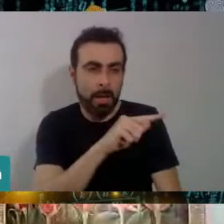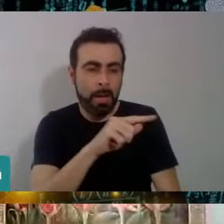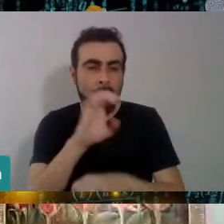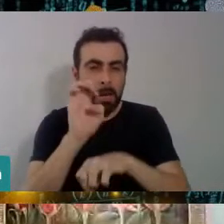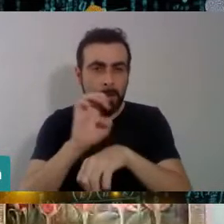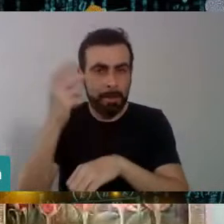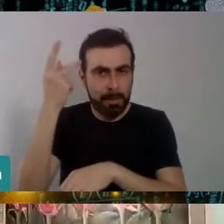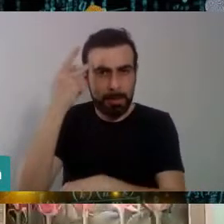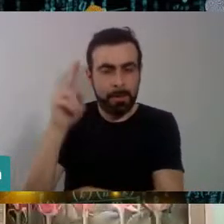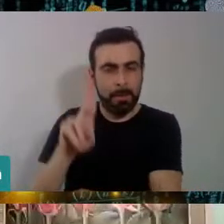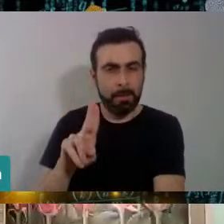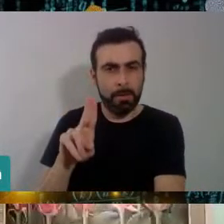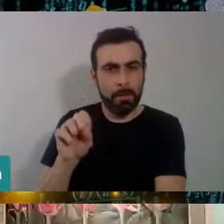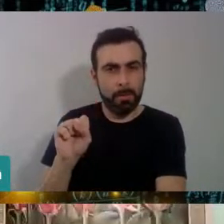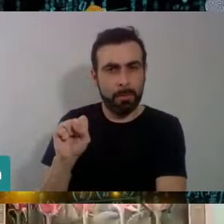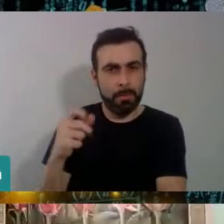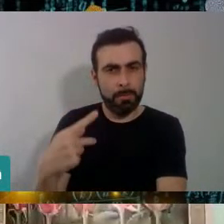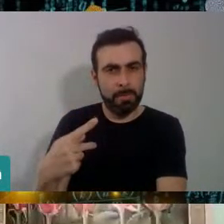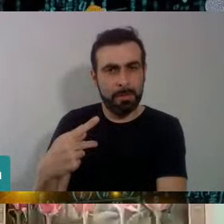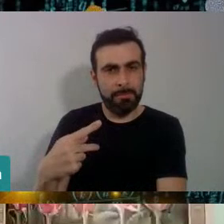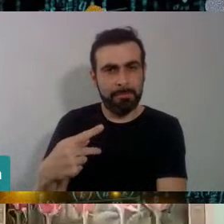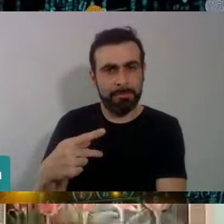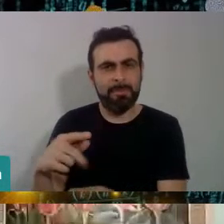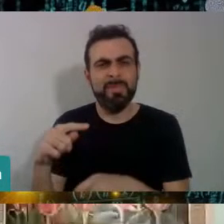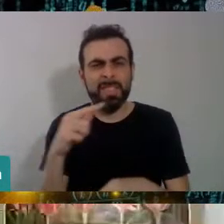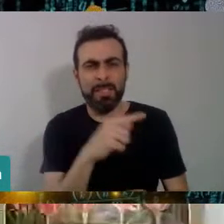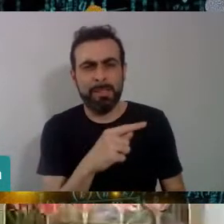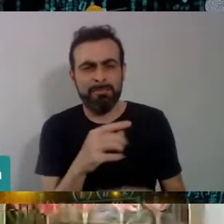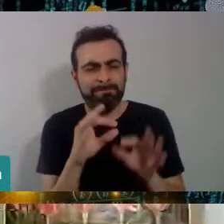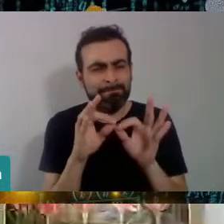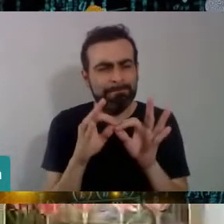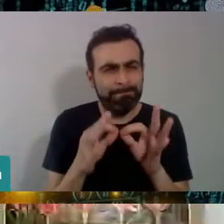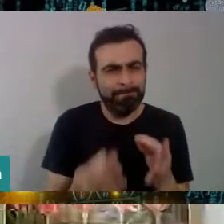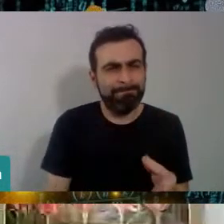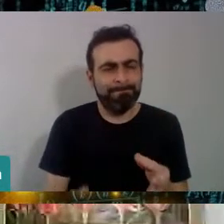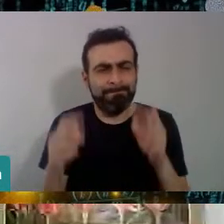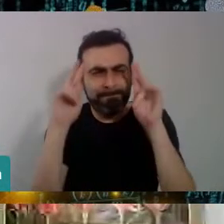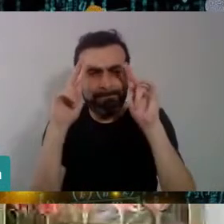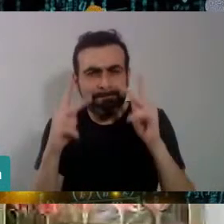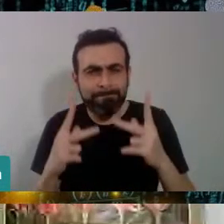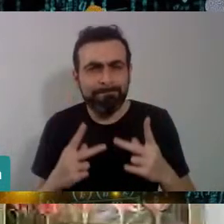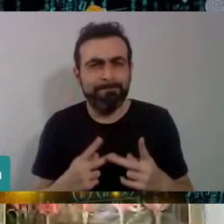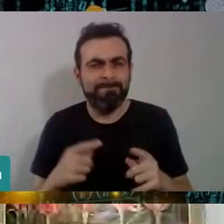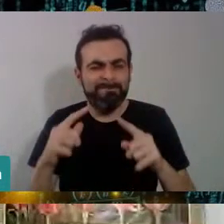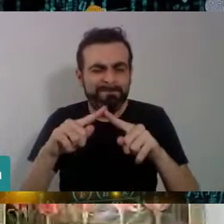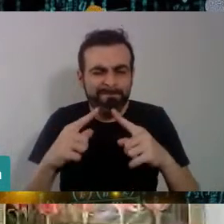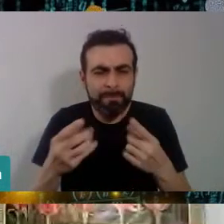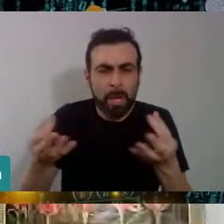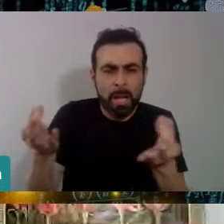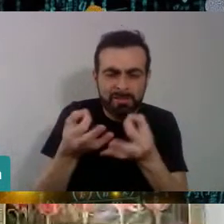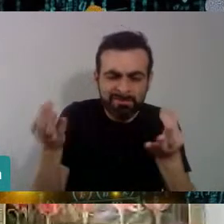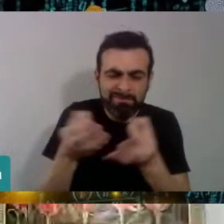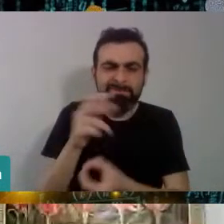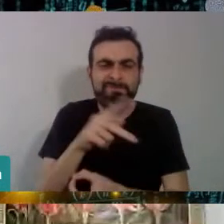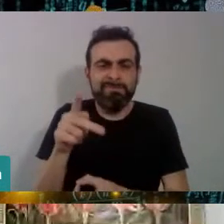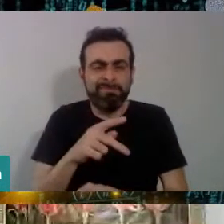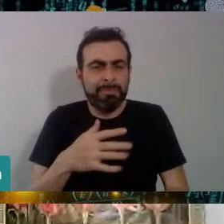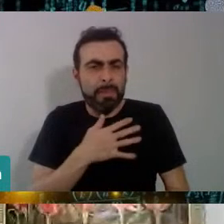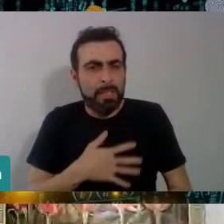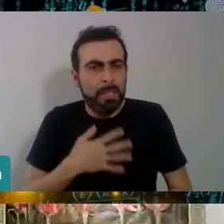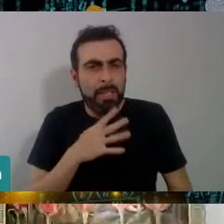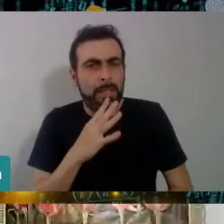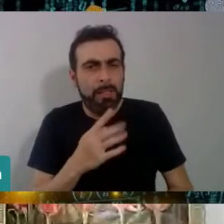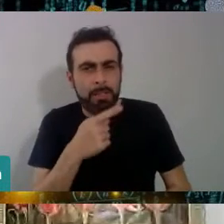Paulo. Ela era muito humilde, muito simples, mas era de uma competência extraordinária. Eu tenho o prazer, todo ano